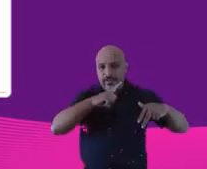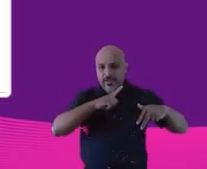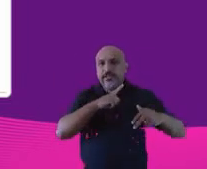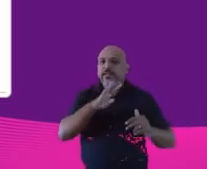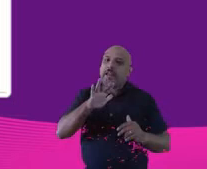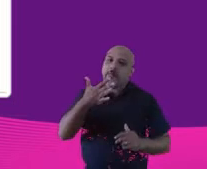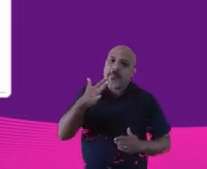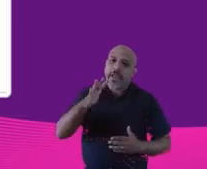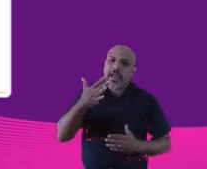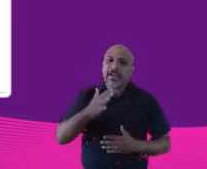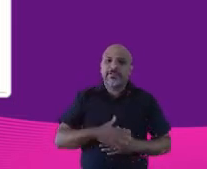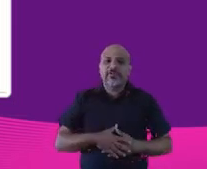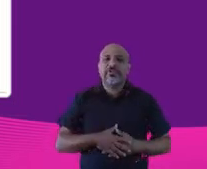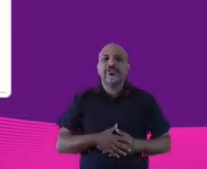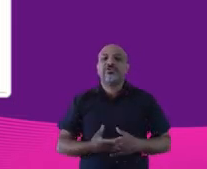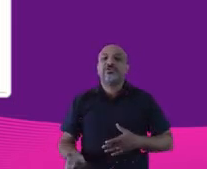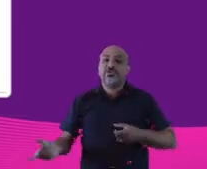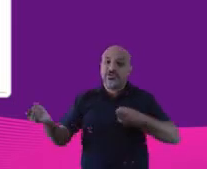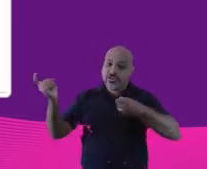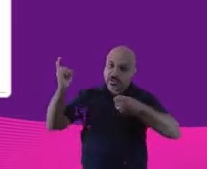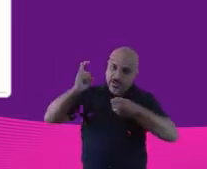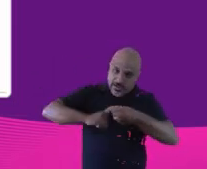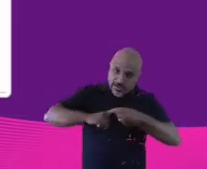média de recaída